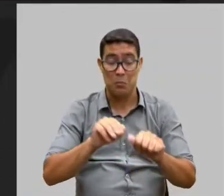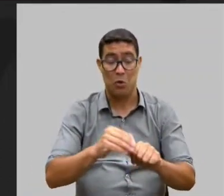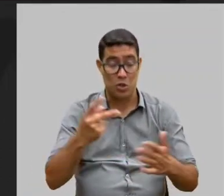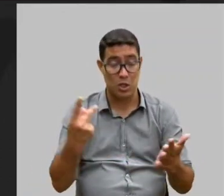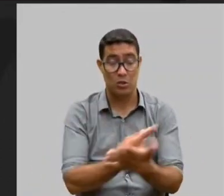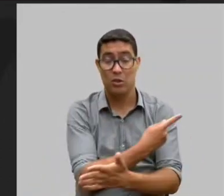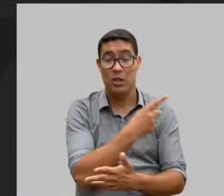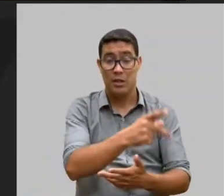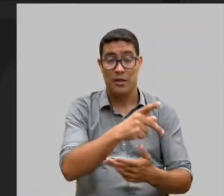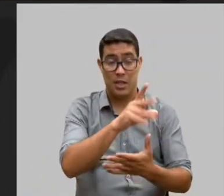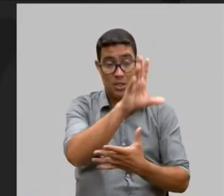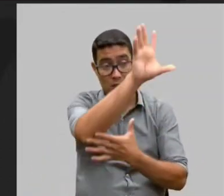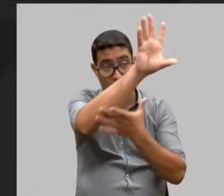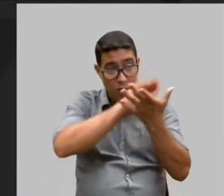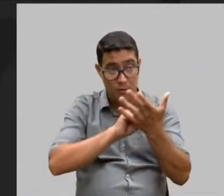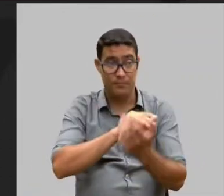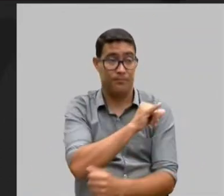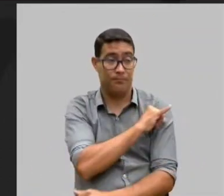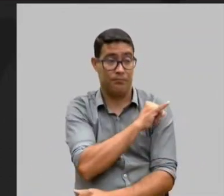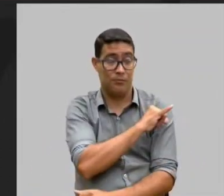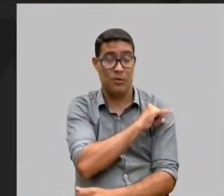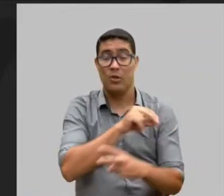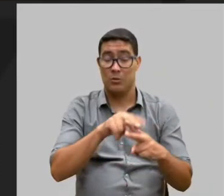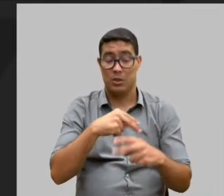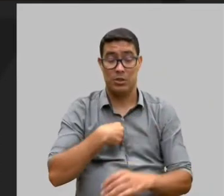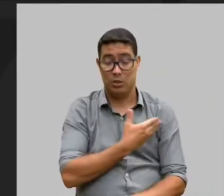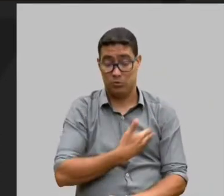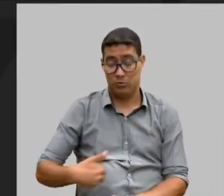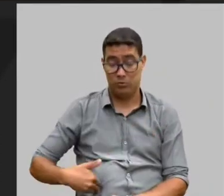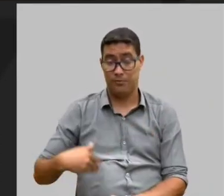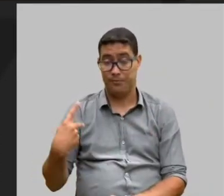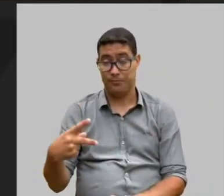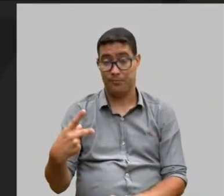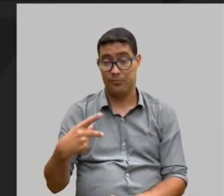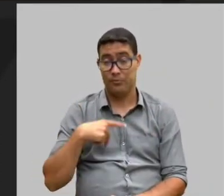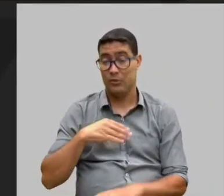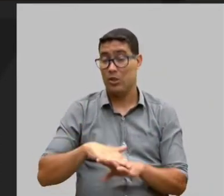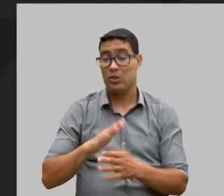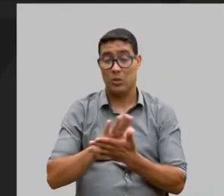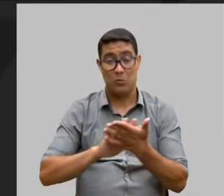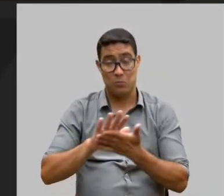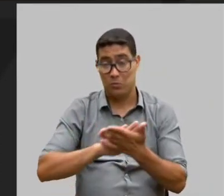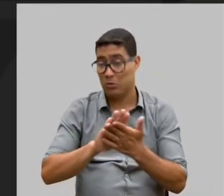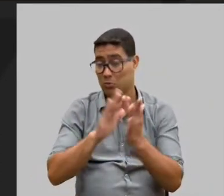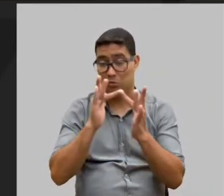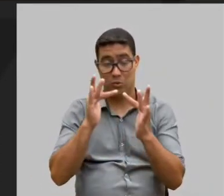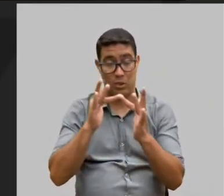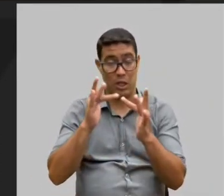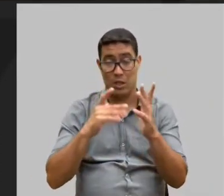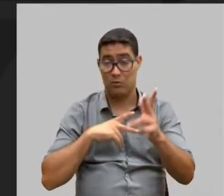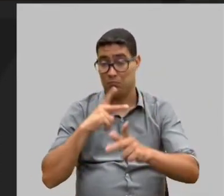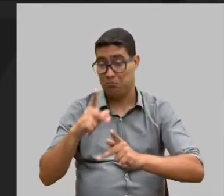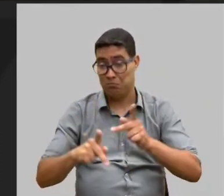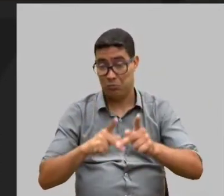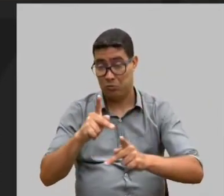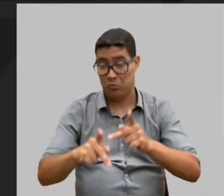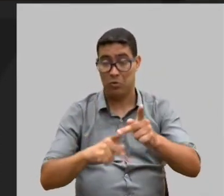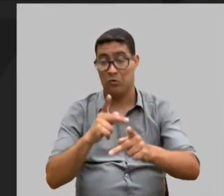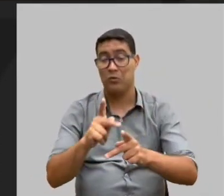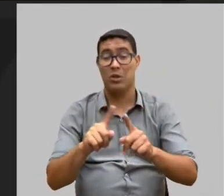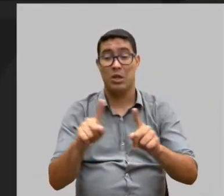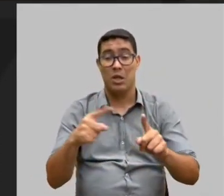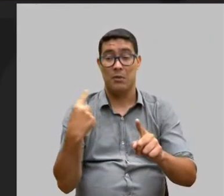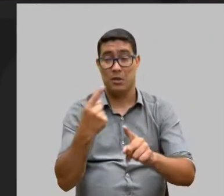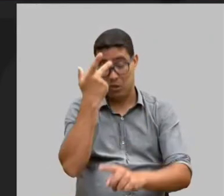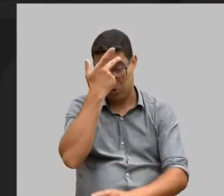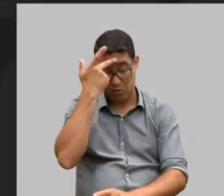certamente porque a gente sabe que temos um governo aqui que tem nenhuma afinidade com o povo apesar de toda essa penúria